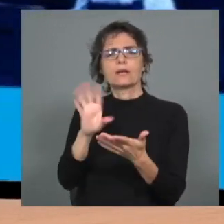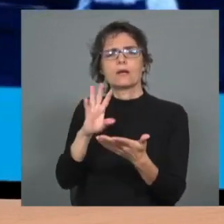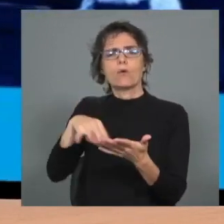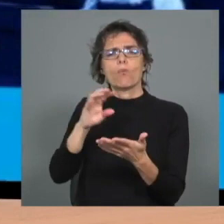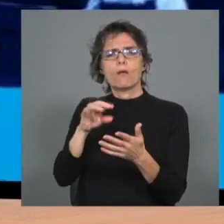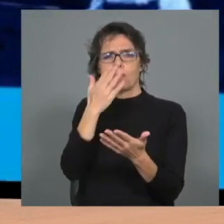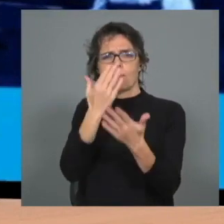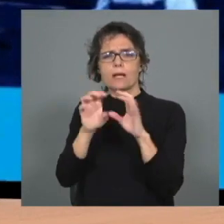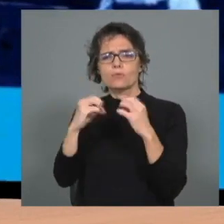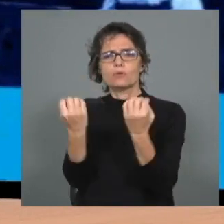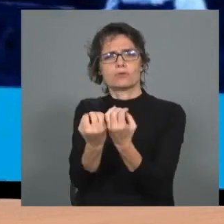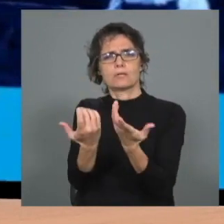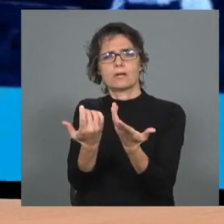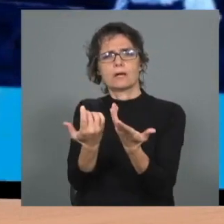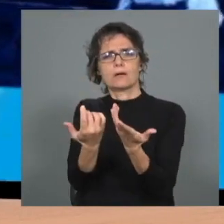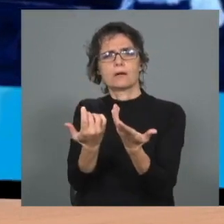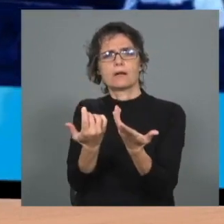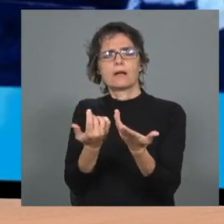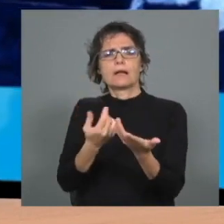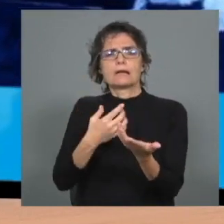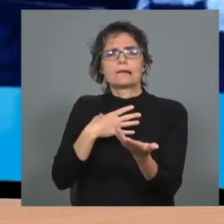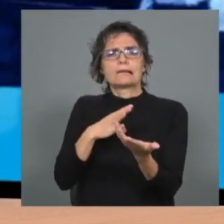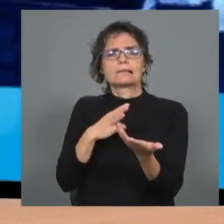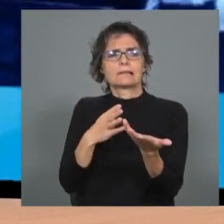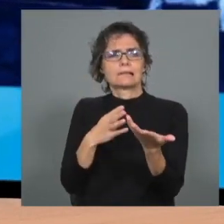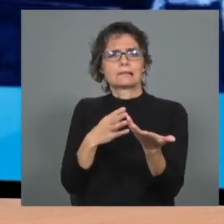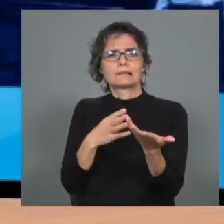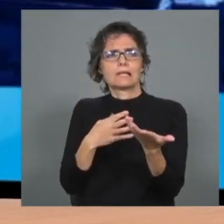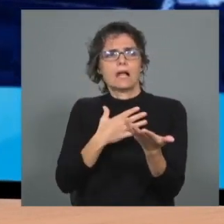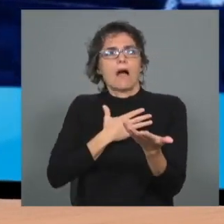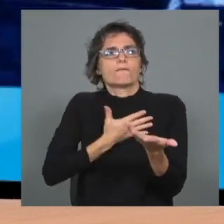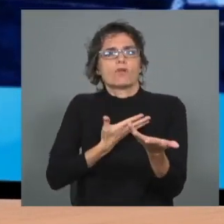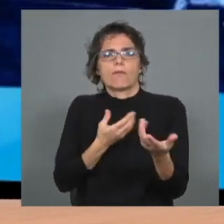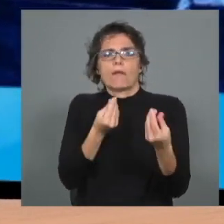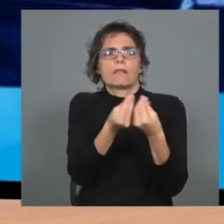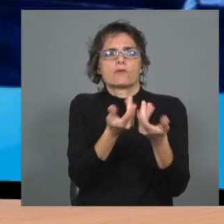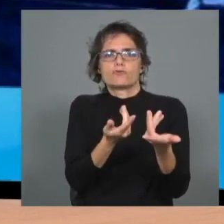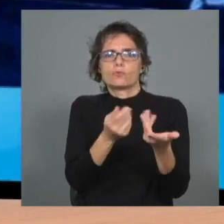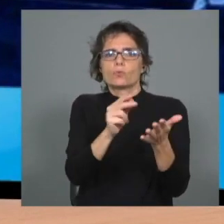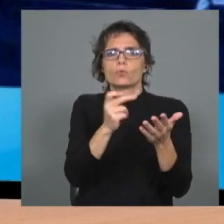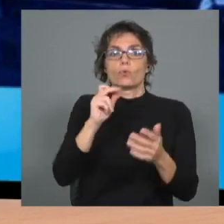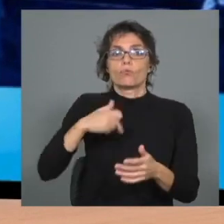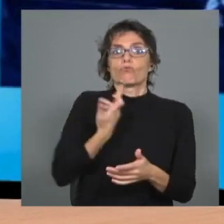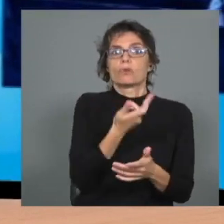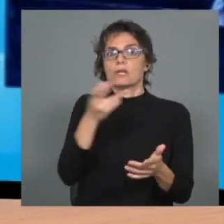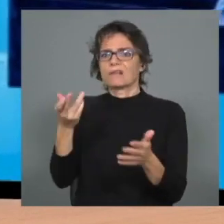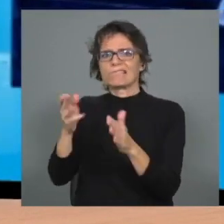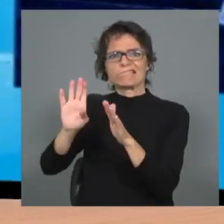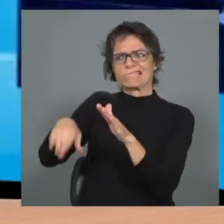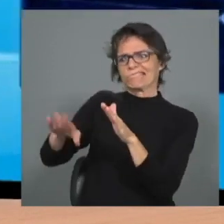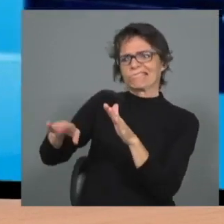sociedade começa a desejar ser como os mais ricos e detestar os mais pobres, né? Então, nesse momento em que há um salve-se quem